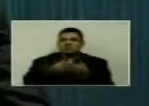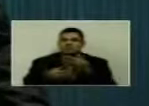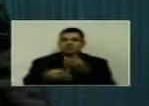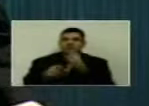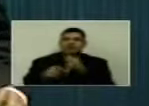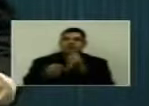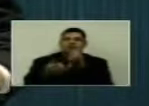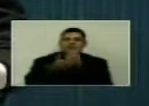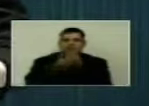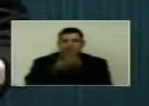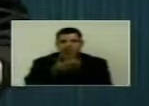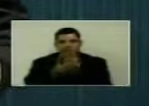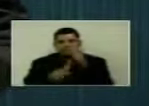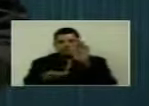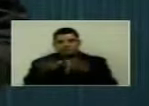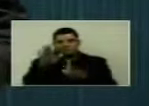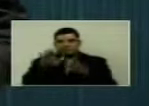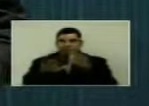Há um preço